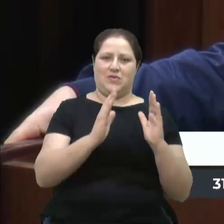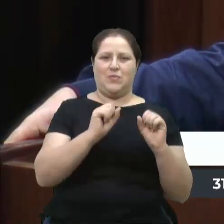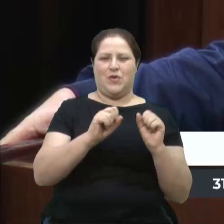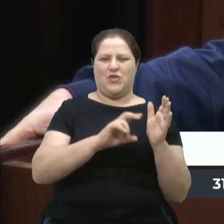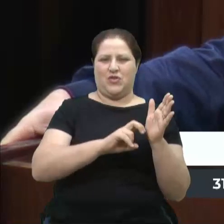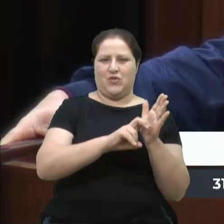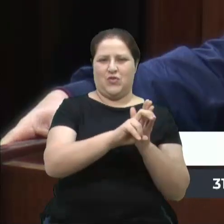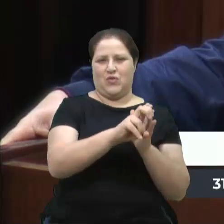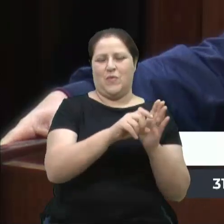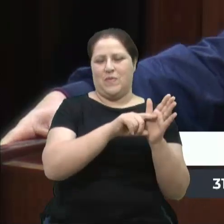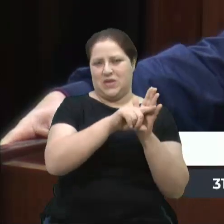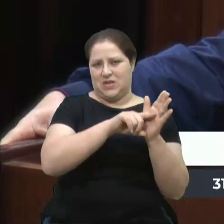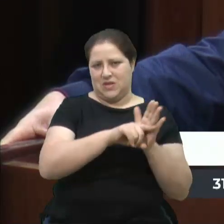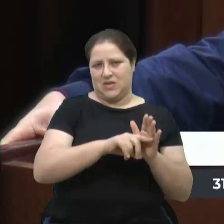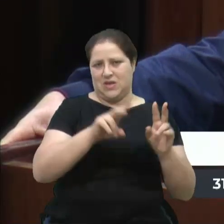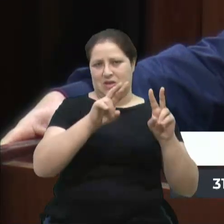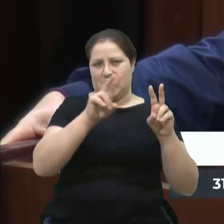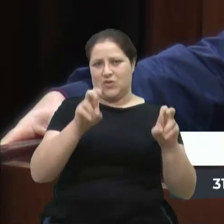questão